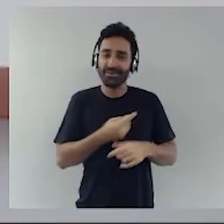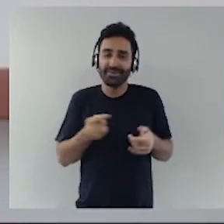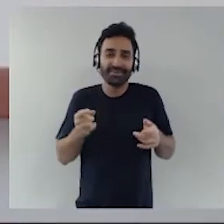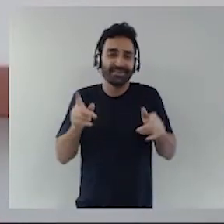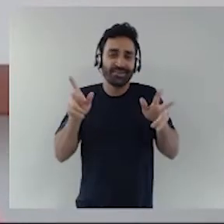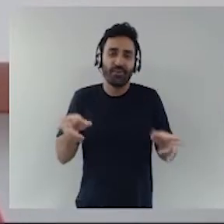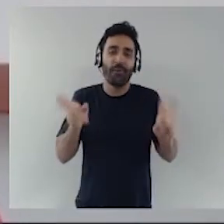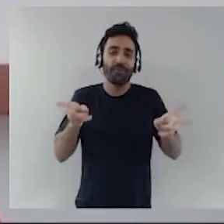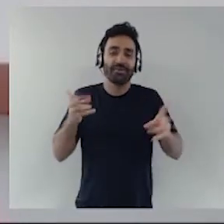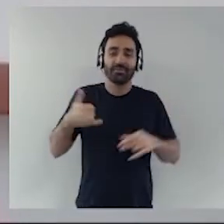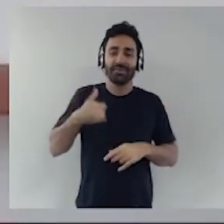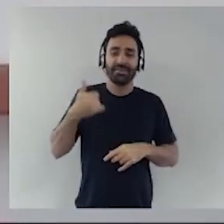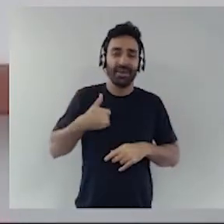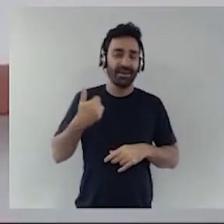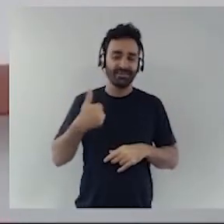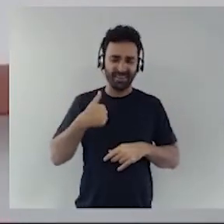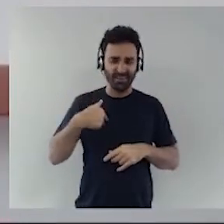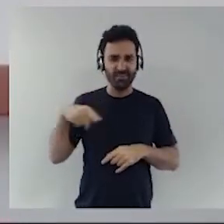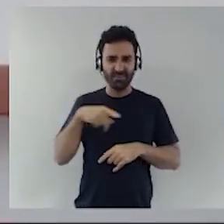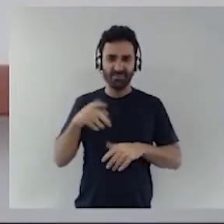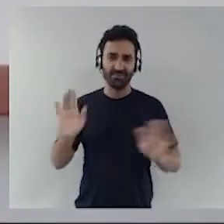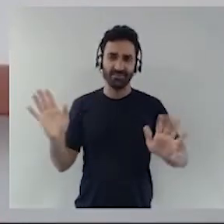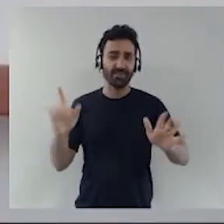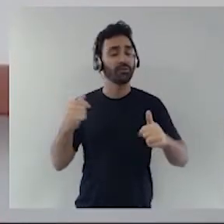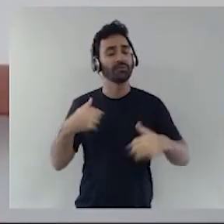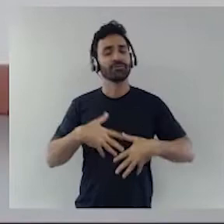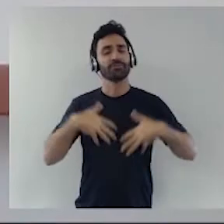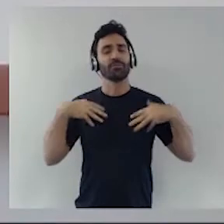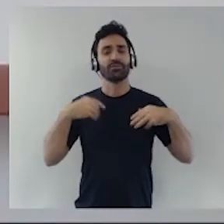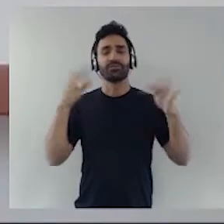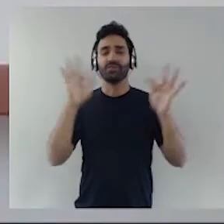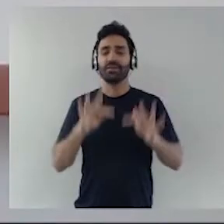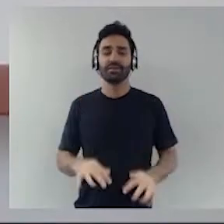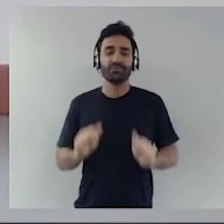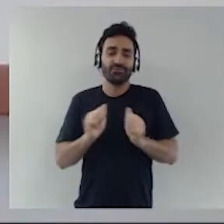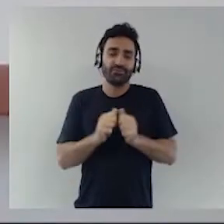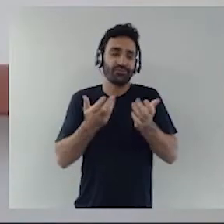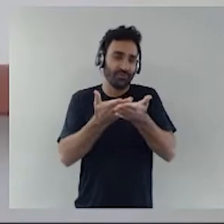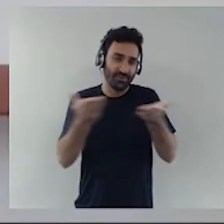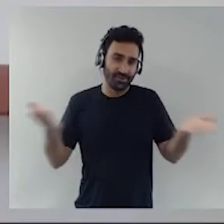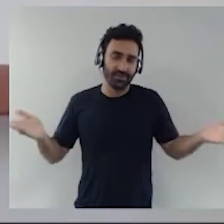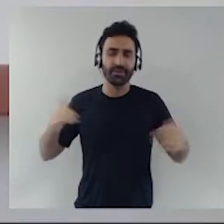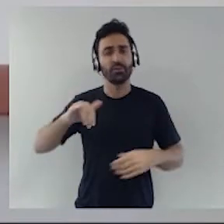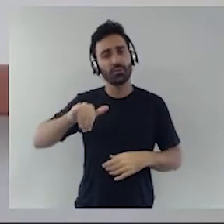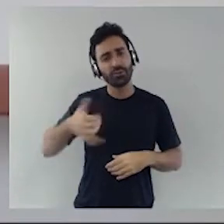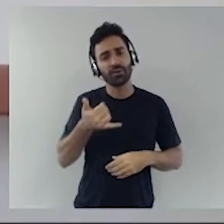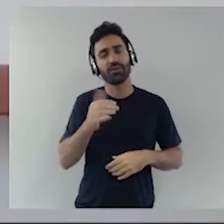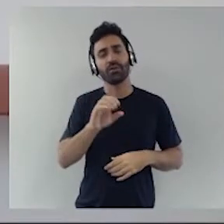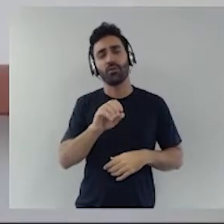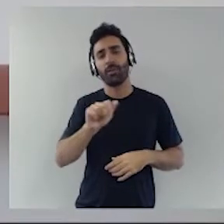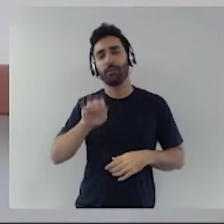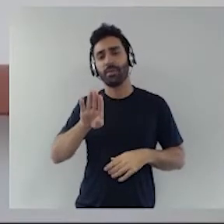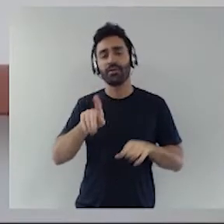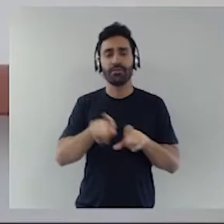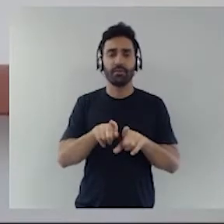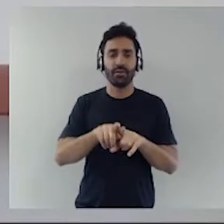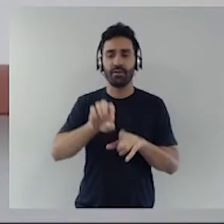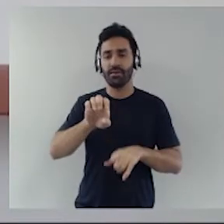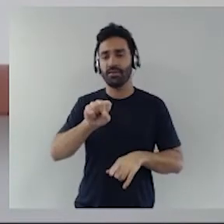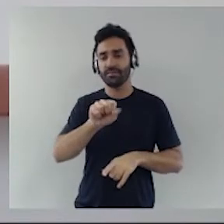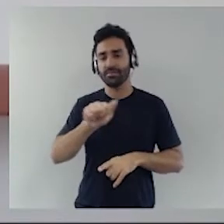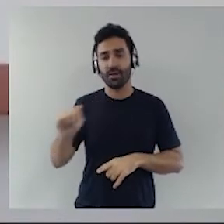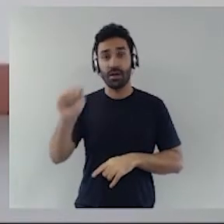muito próximos é muito feliz estar aqui com vocês hoje mas tô oportunidade que a oab ea esa